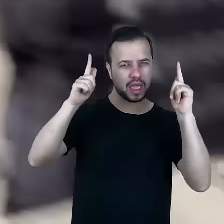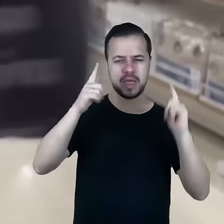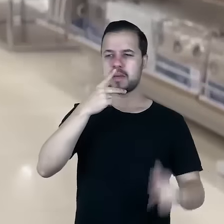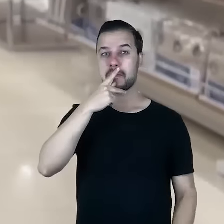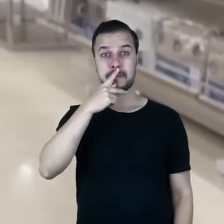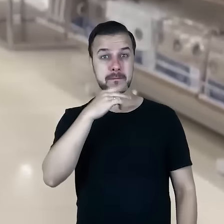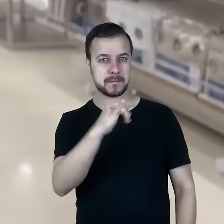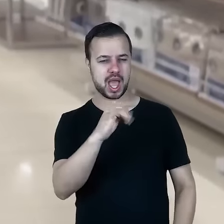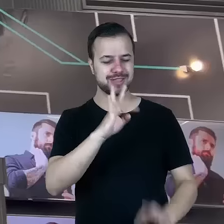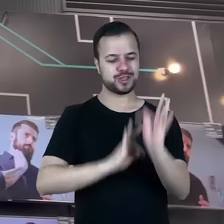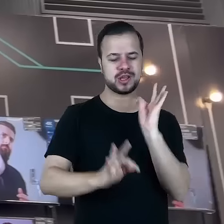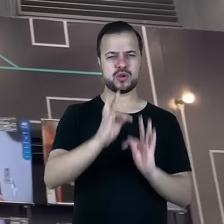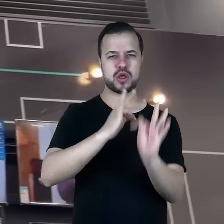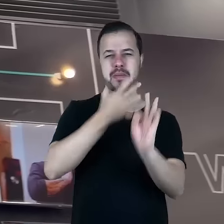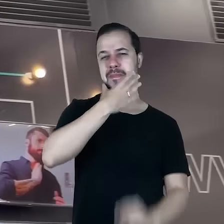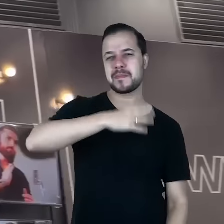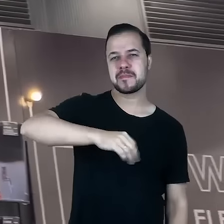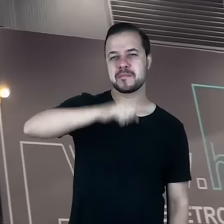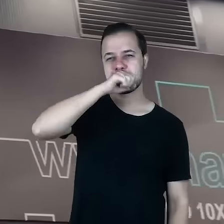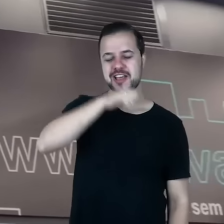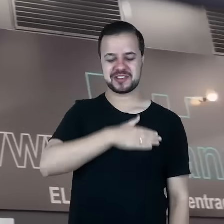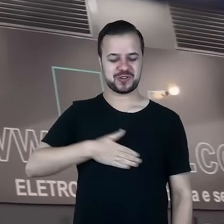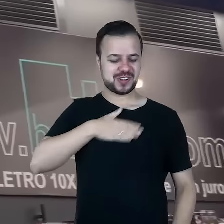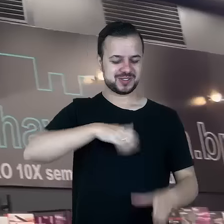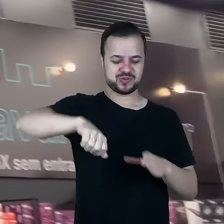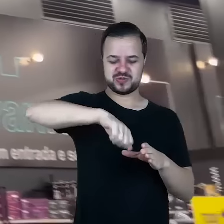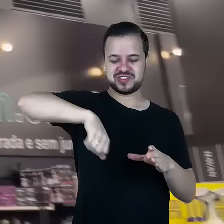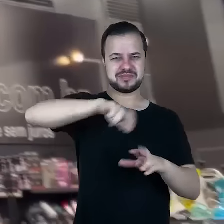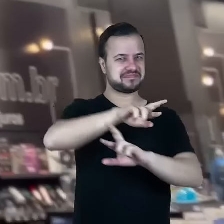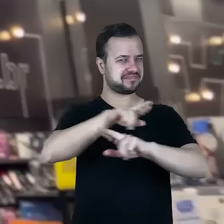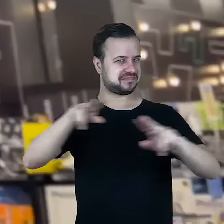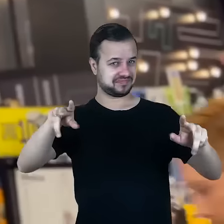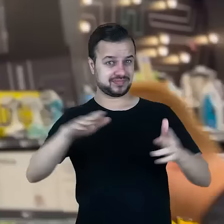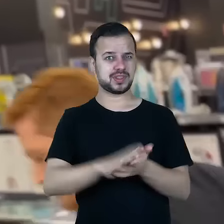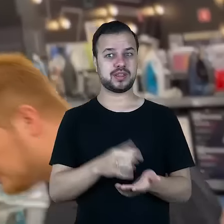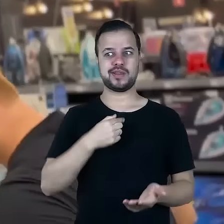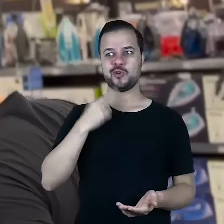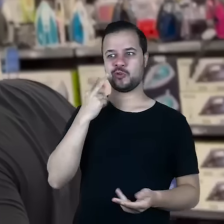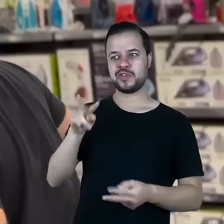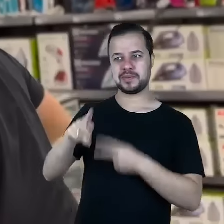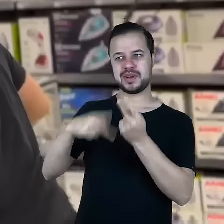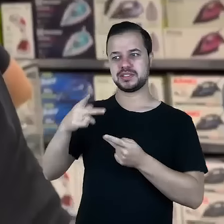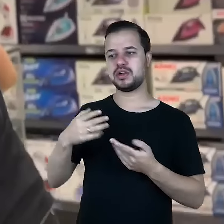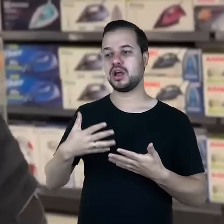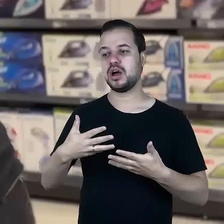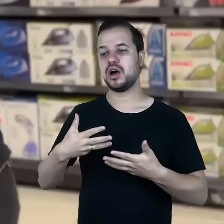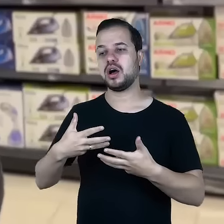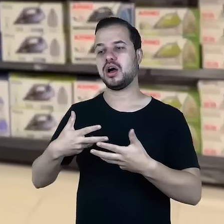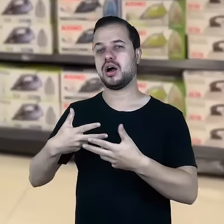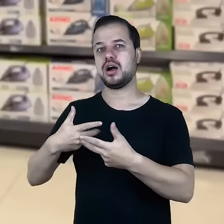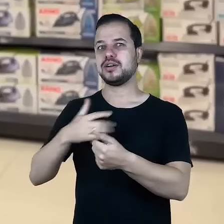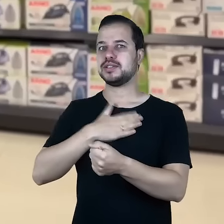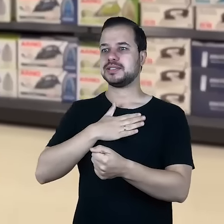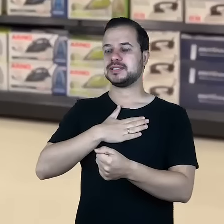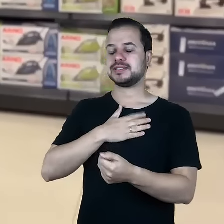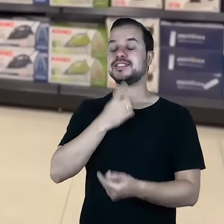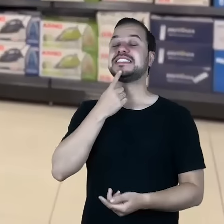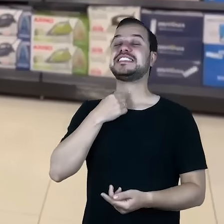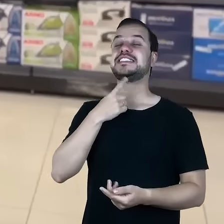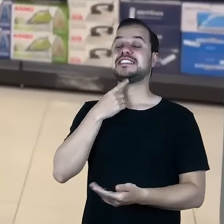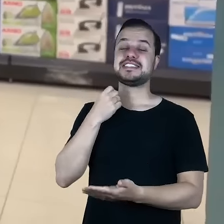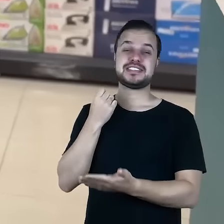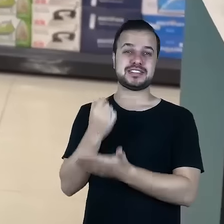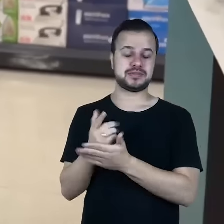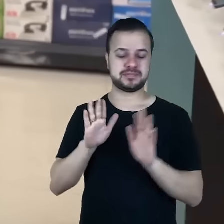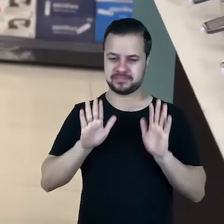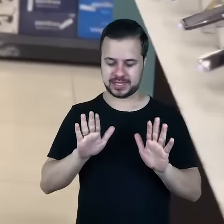pai tecnológico, pai que gosta de cozinhar. Tem para todos os estilos. Inclusive, eu até vi presentes que servem para mim também. Então fiquei bem tentado a comprar, mas